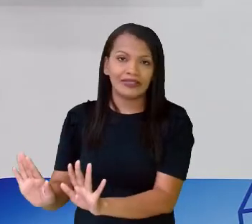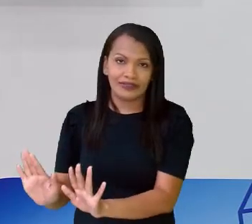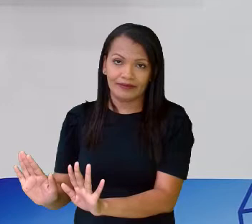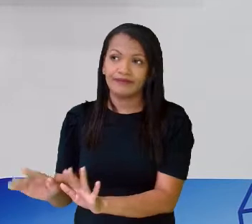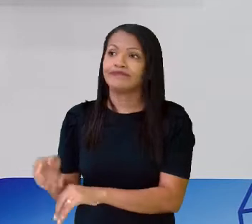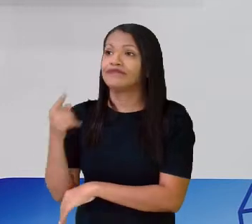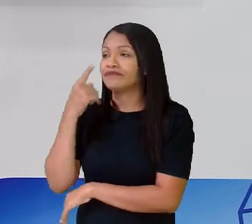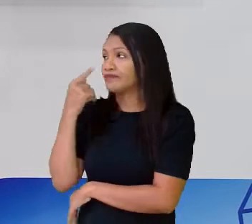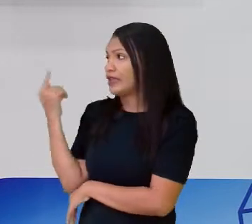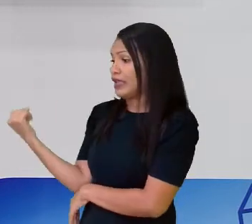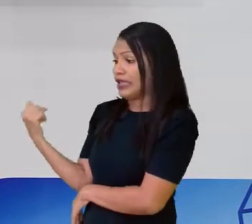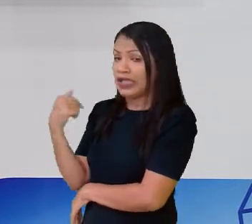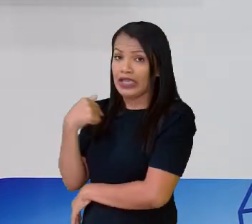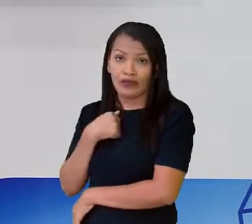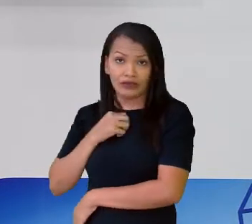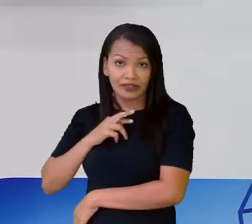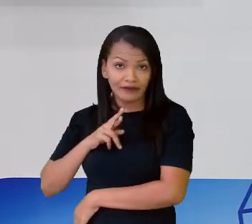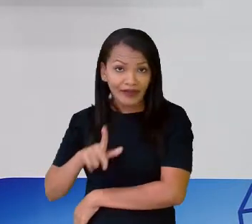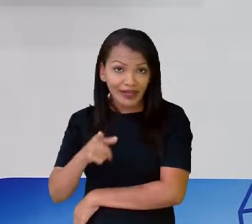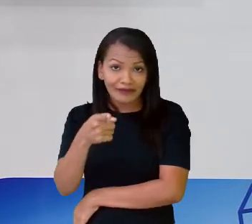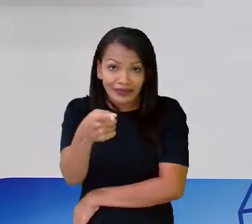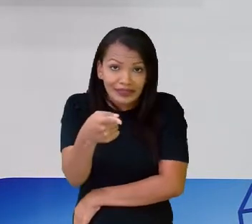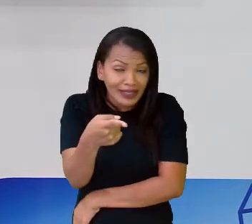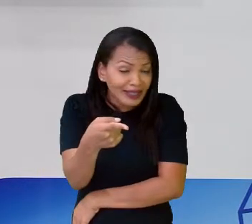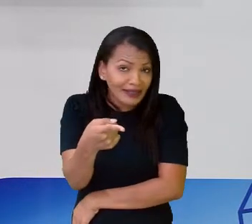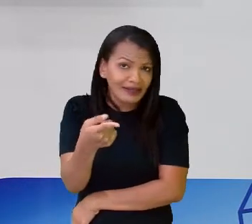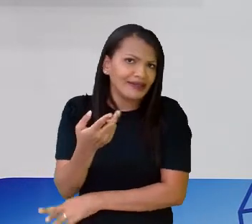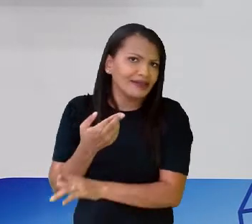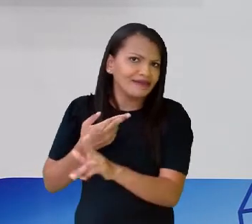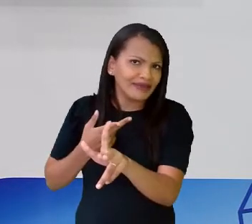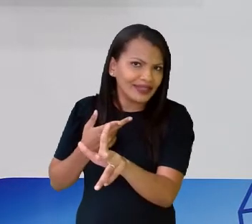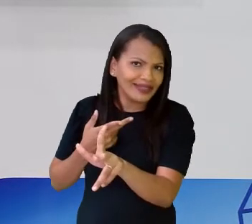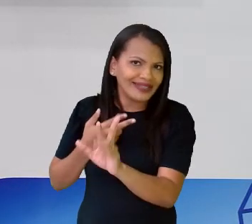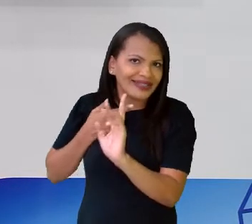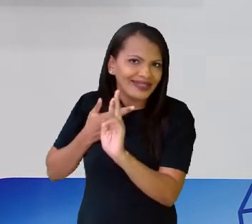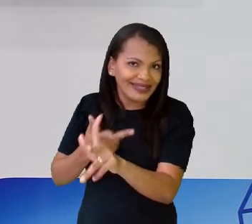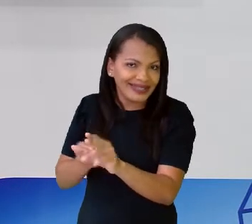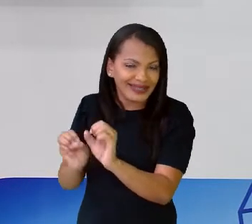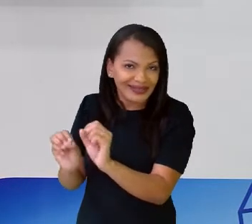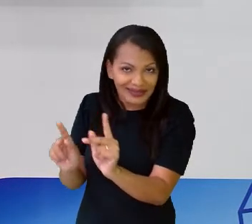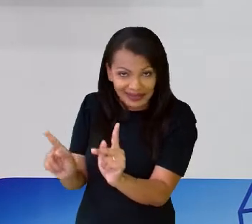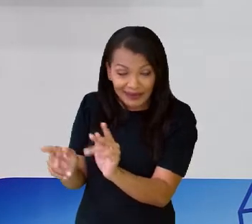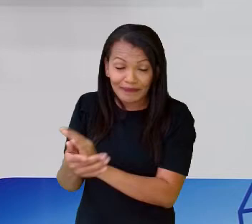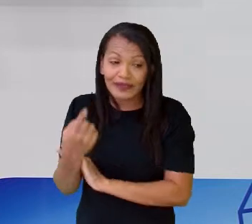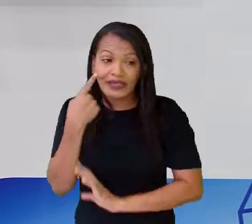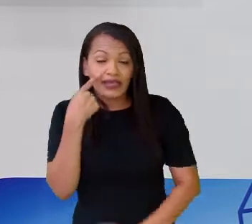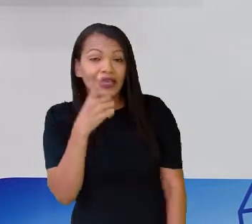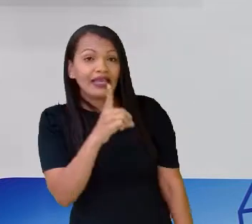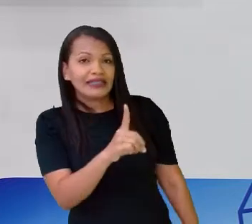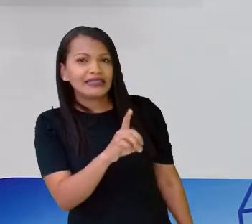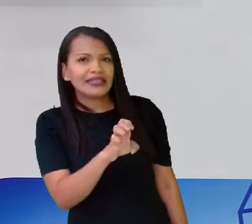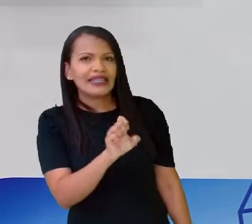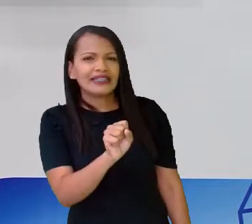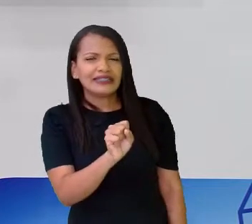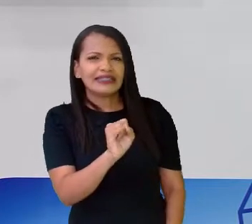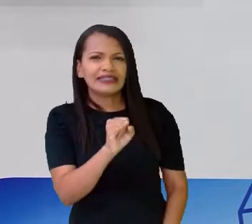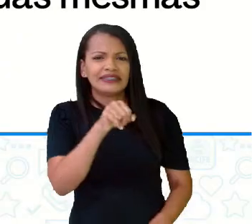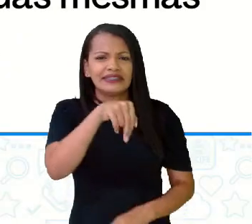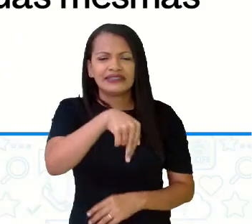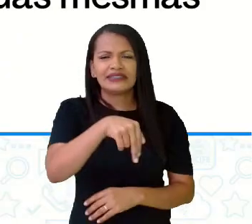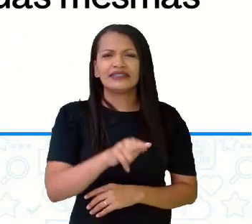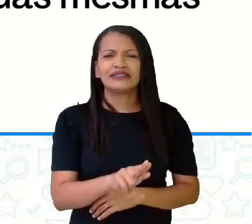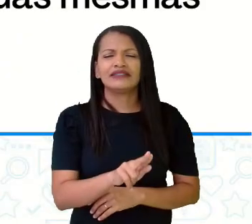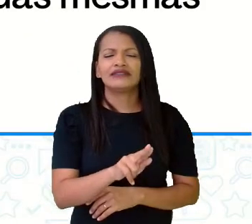uma coisa diferente. Eu sou diferente de você e você é diferente de mim, tá certo? E desigual, olha, que